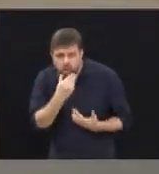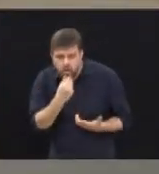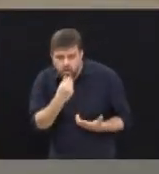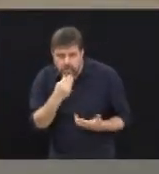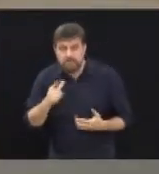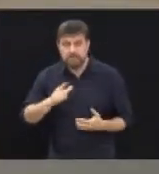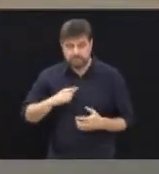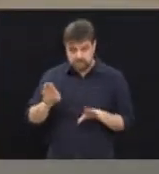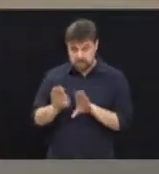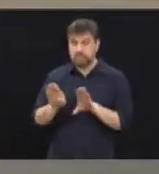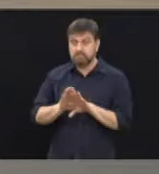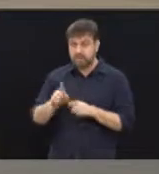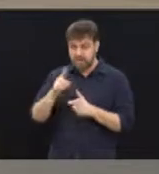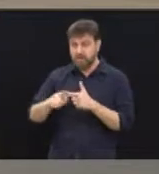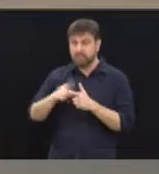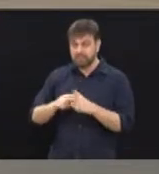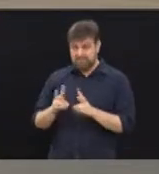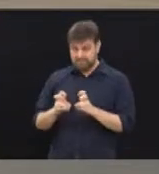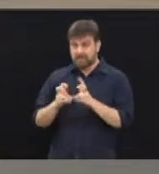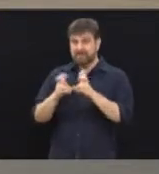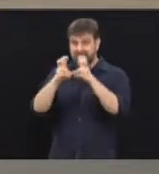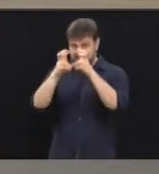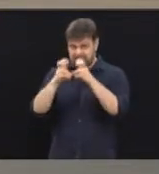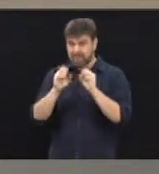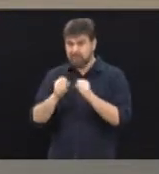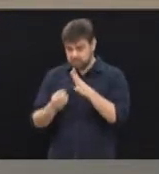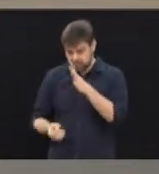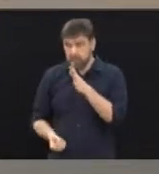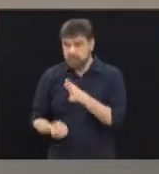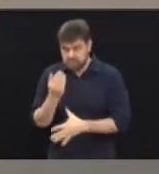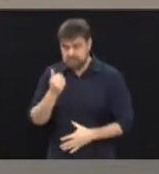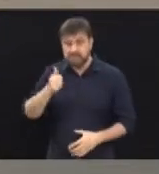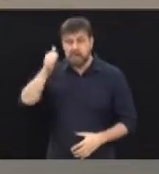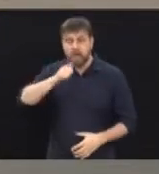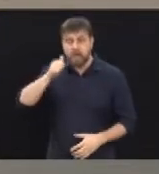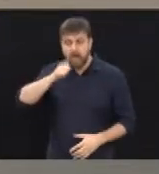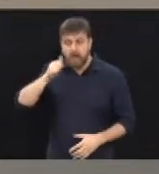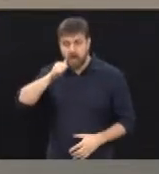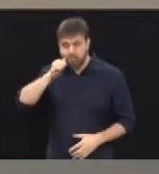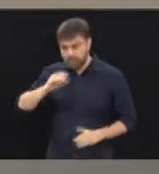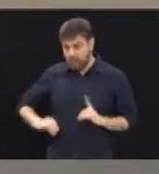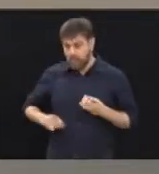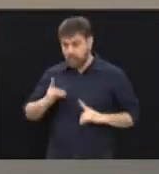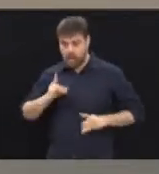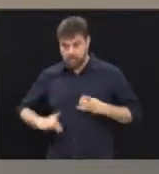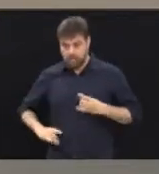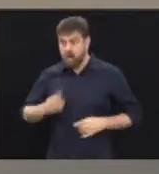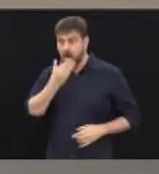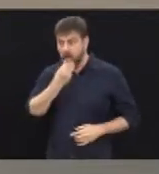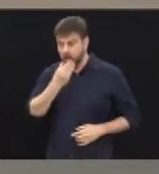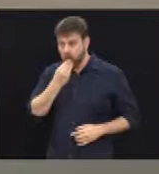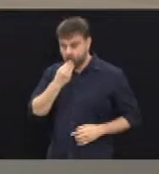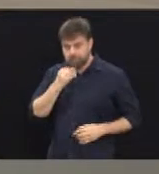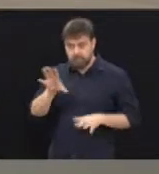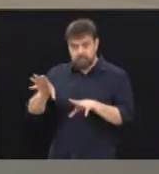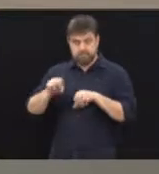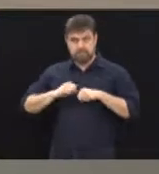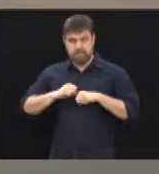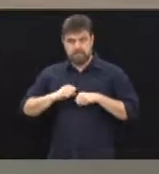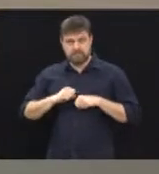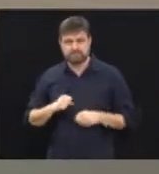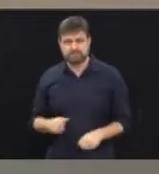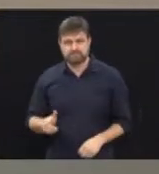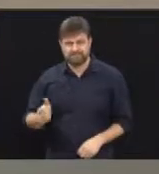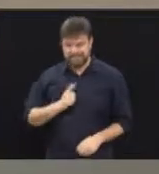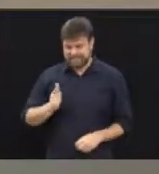situações tumorais, né, onde pode acontecer, que é da forma mais agressiva, que acontece na glândula adrenal. Então, isso